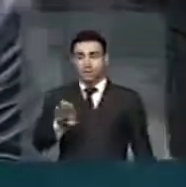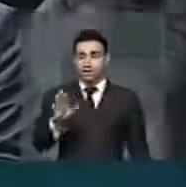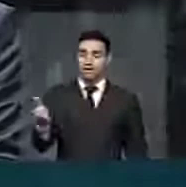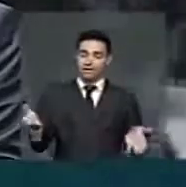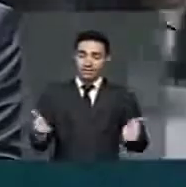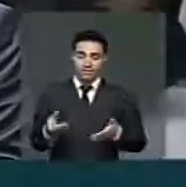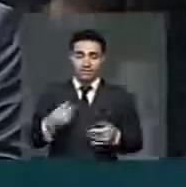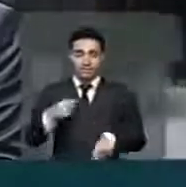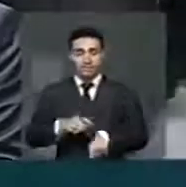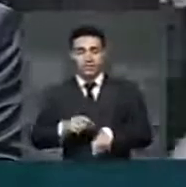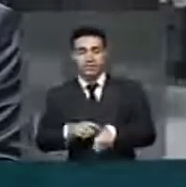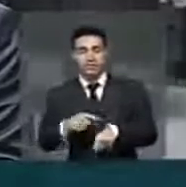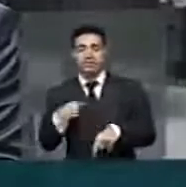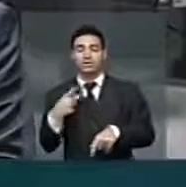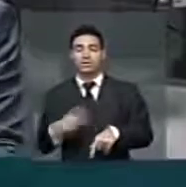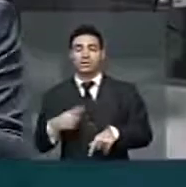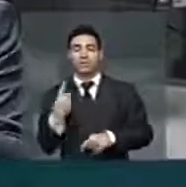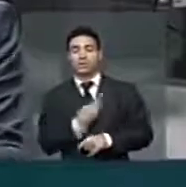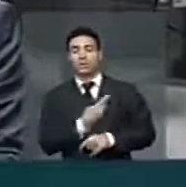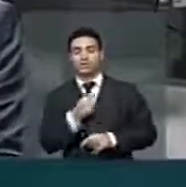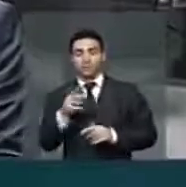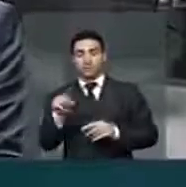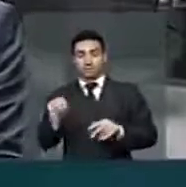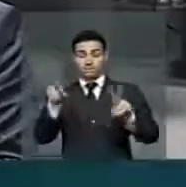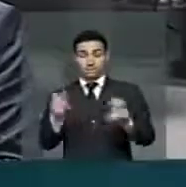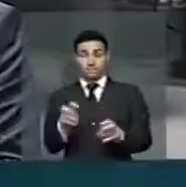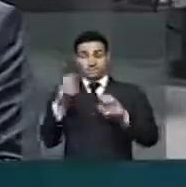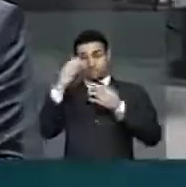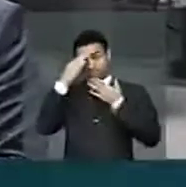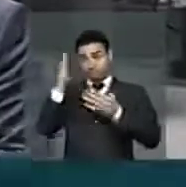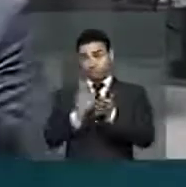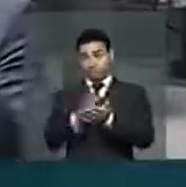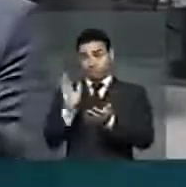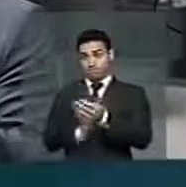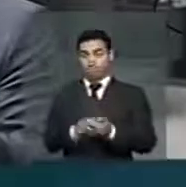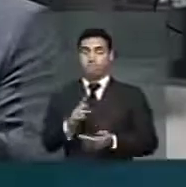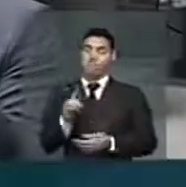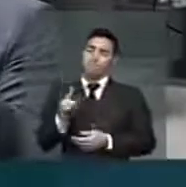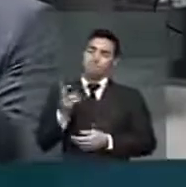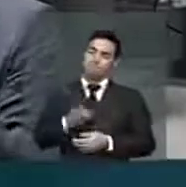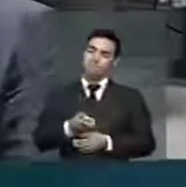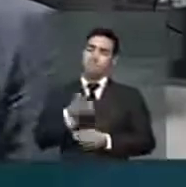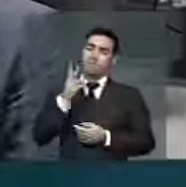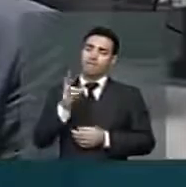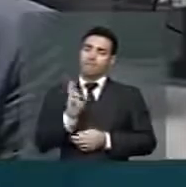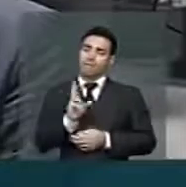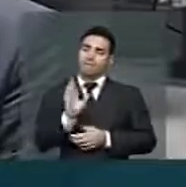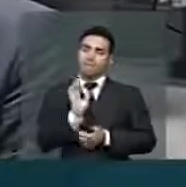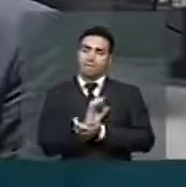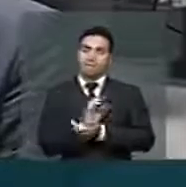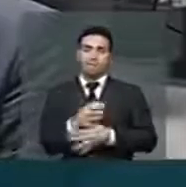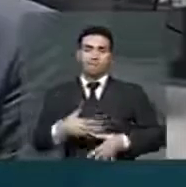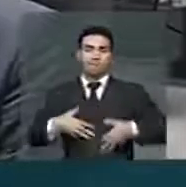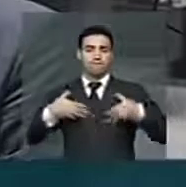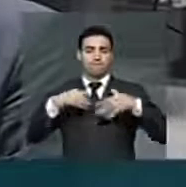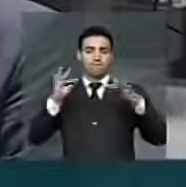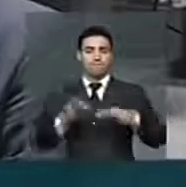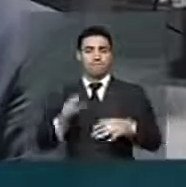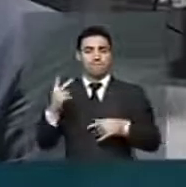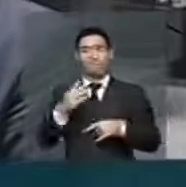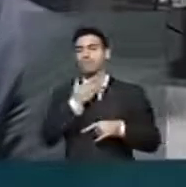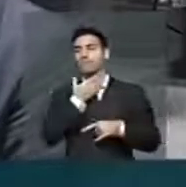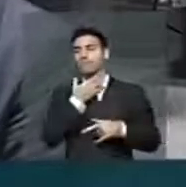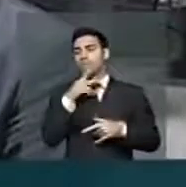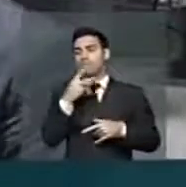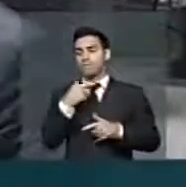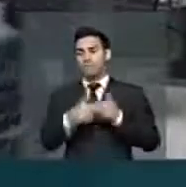momento aqui na nossa casa com relação a esse tema. Parabéns ao pronunciamento de Vossa Excelência e continue assim, nos representando e nos honrando com a sua voz e com o seu trabalho.